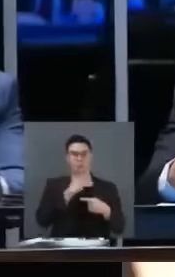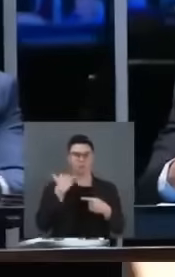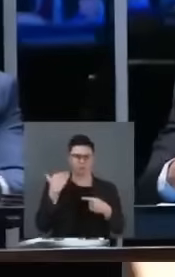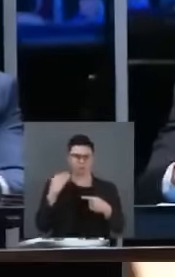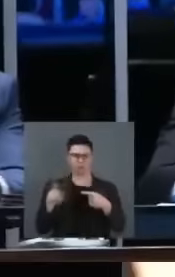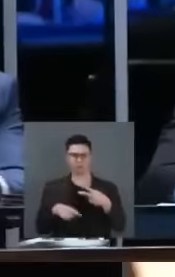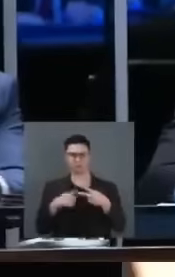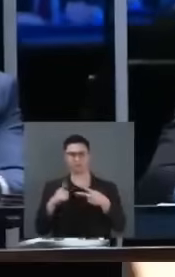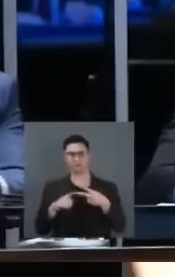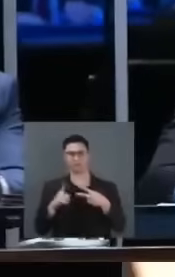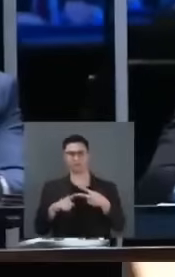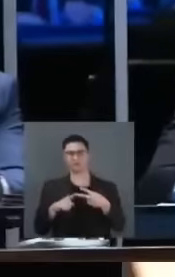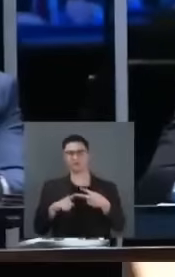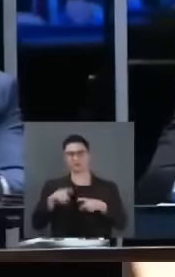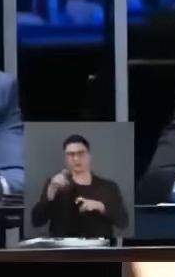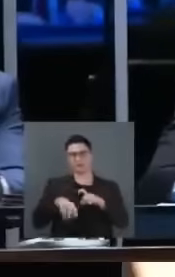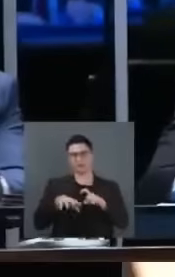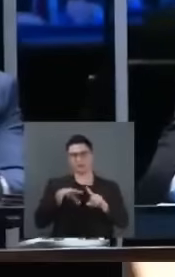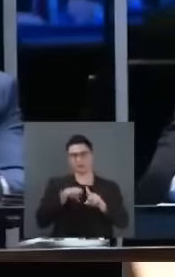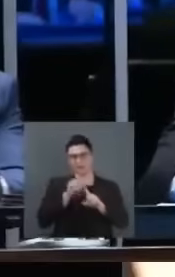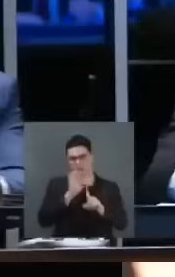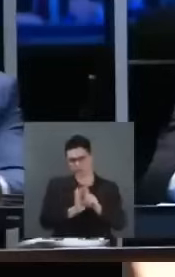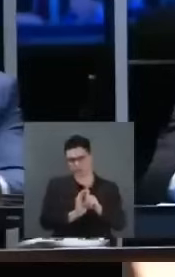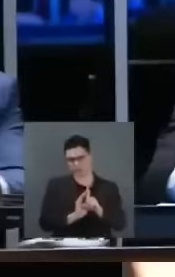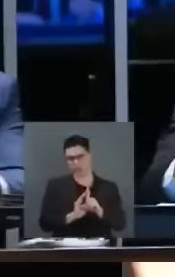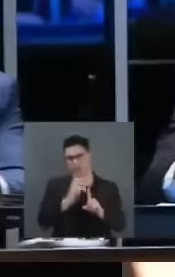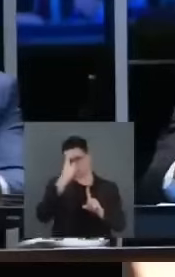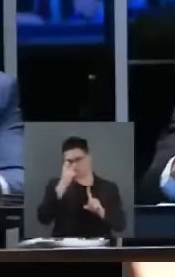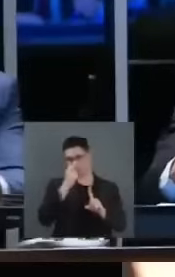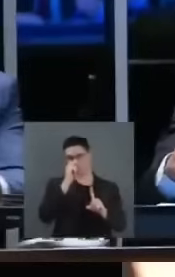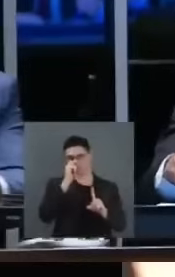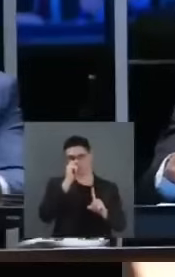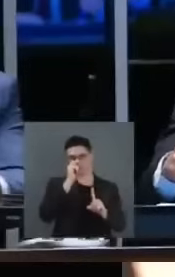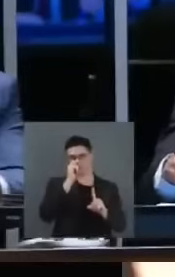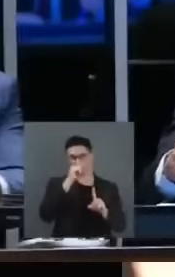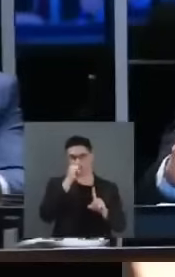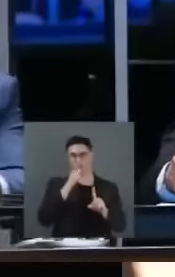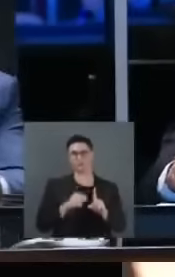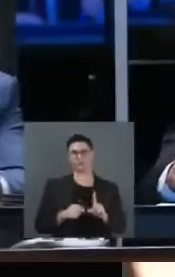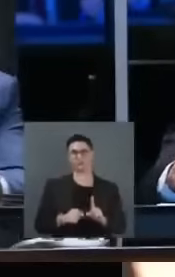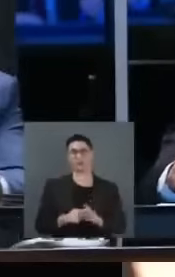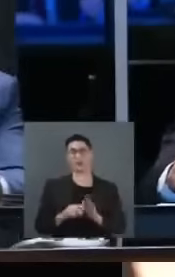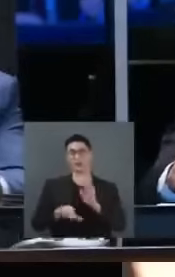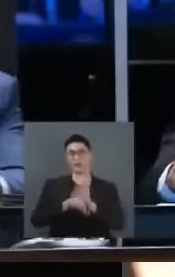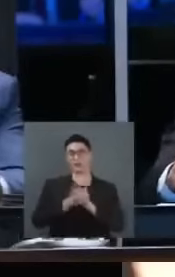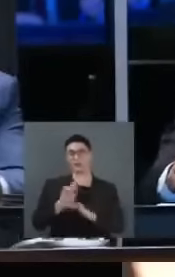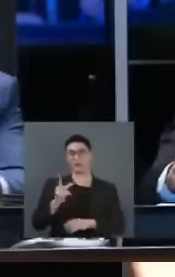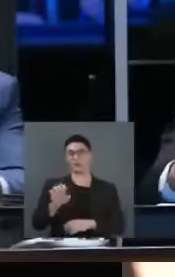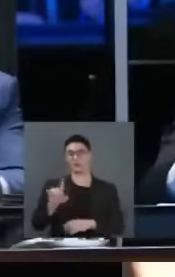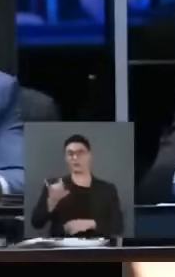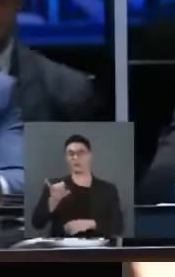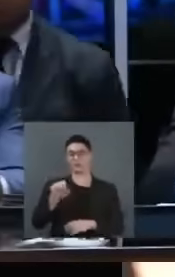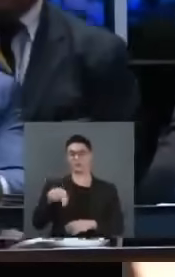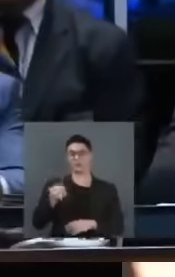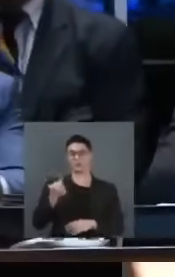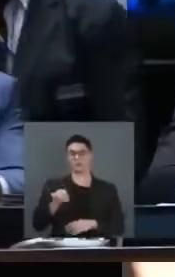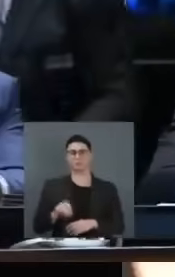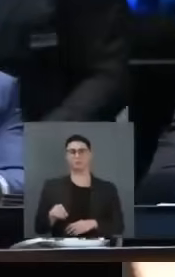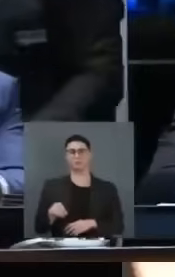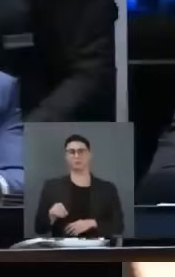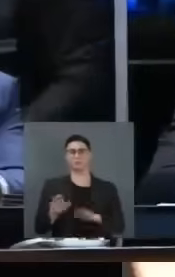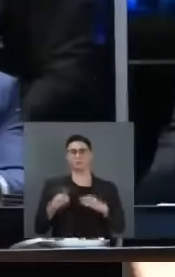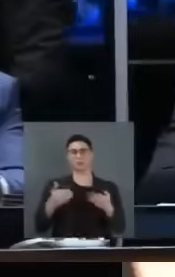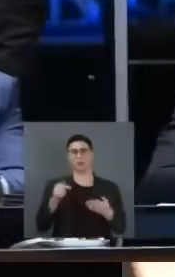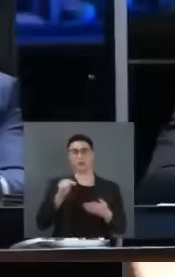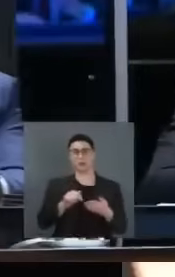vida para a mãe e da gravidez decorrente do ato violento e abominável que é o estupro, que é um crime hediondo. Então, essas